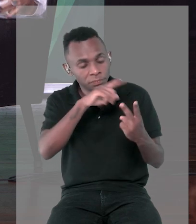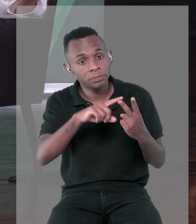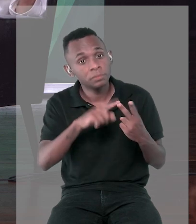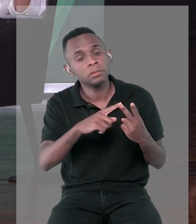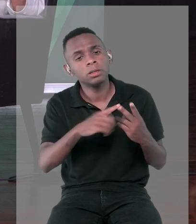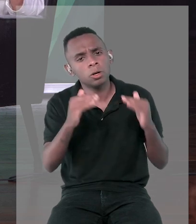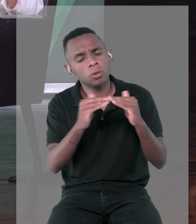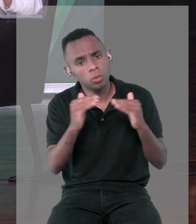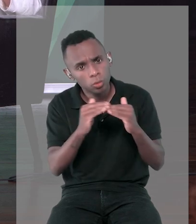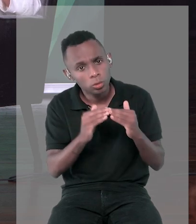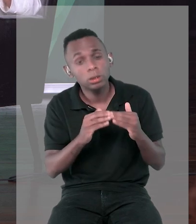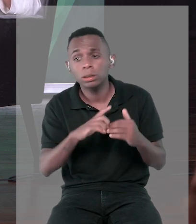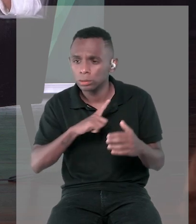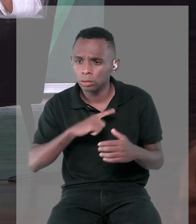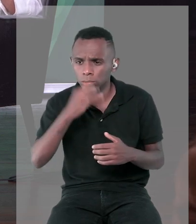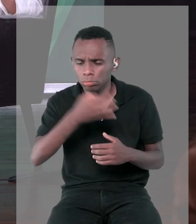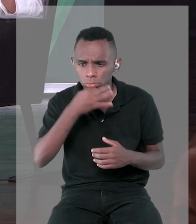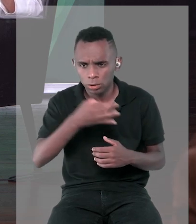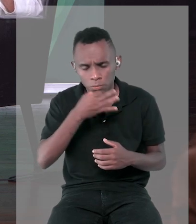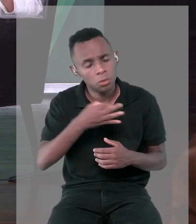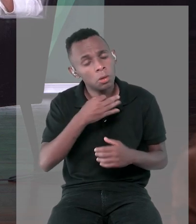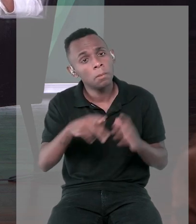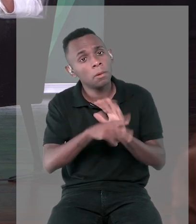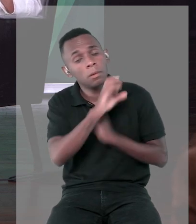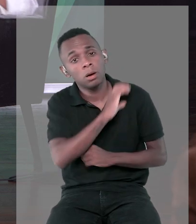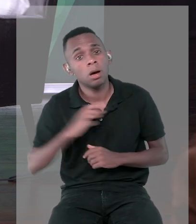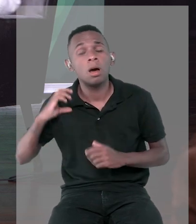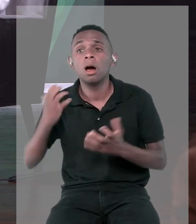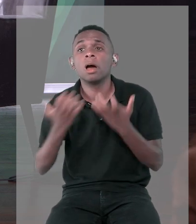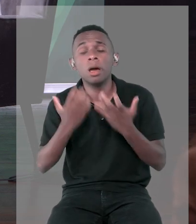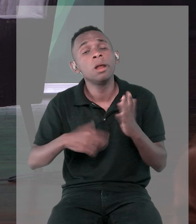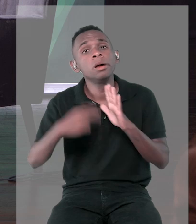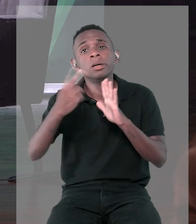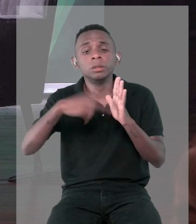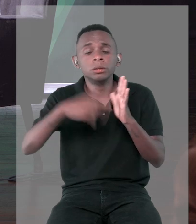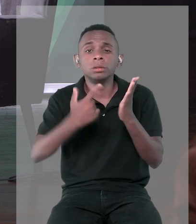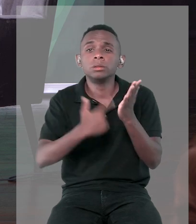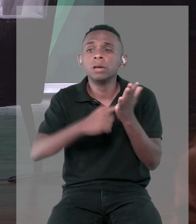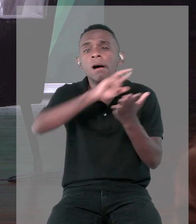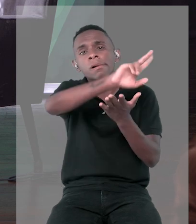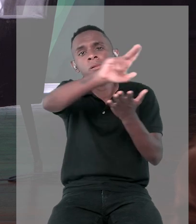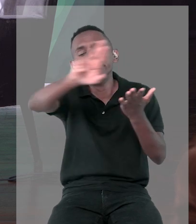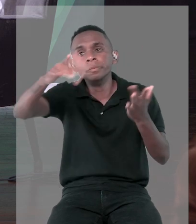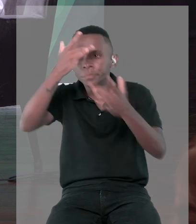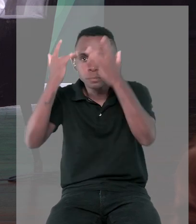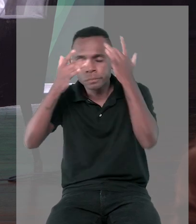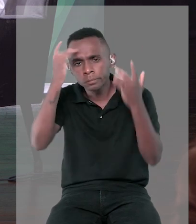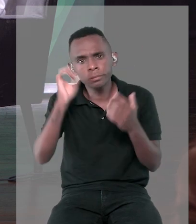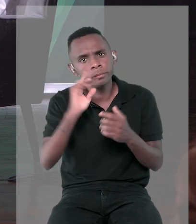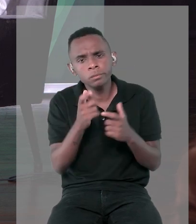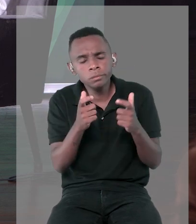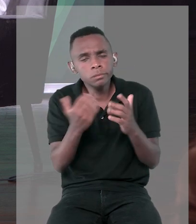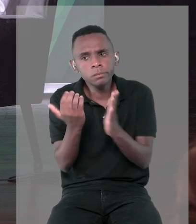Carmen concordou. E tem um depoimento da Clarice dizendo que ela queria ser lida por várias pessoas, ela não queria